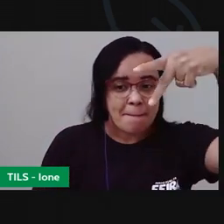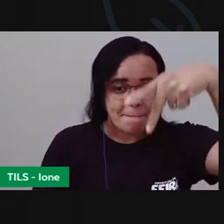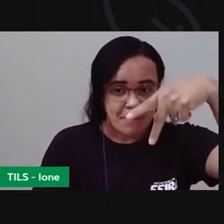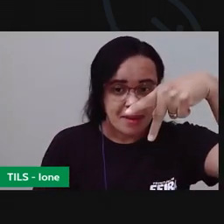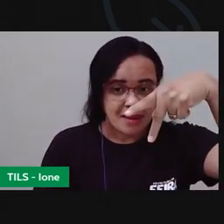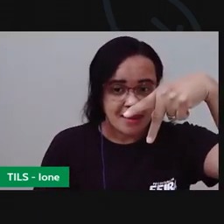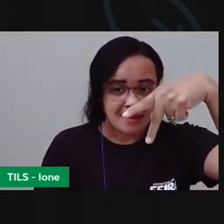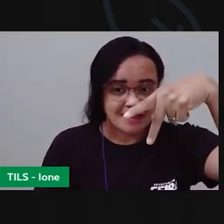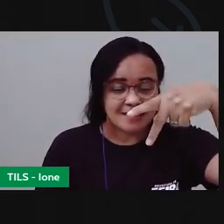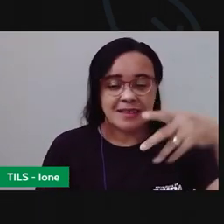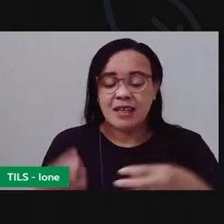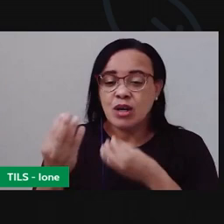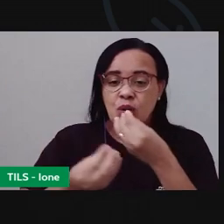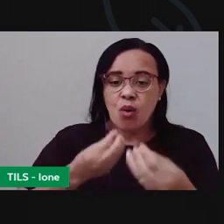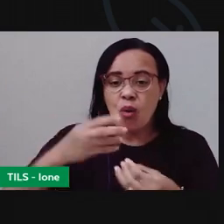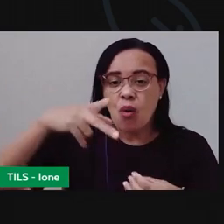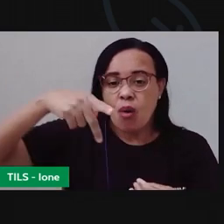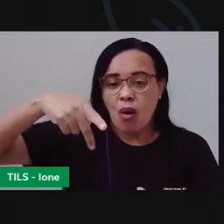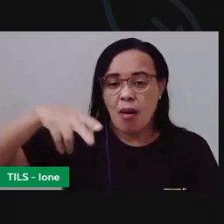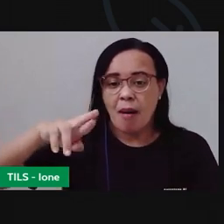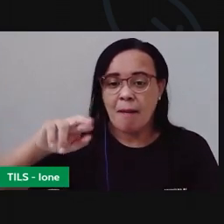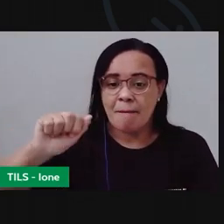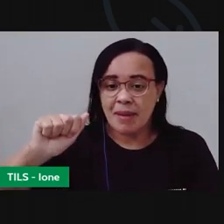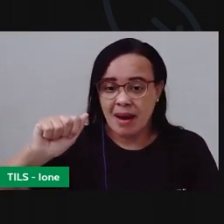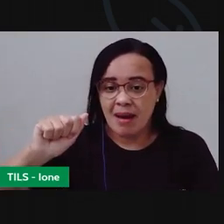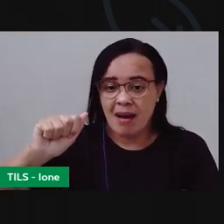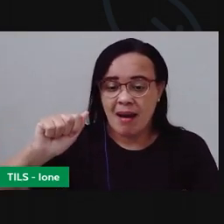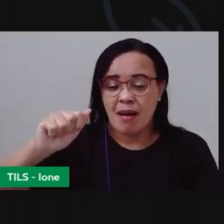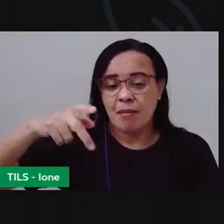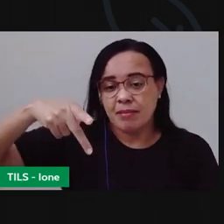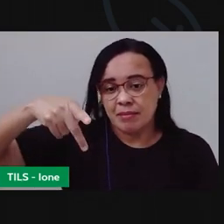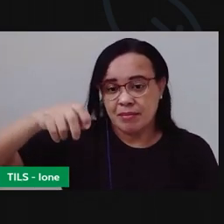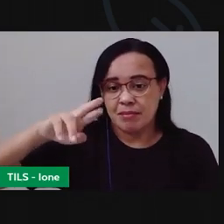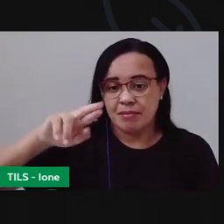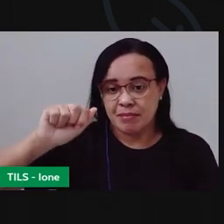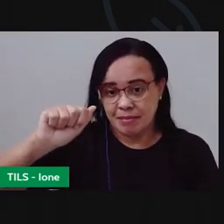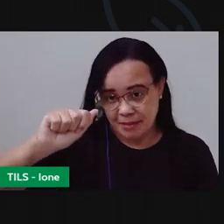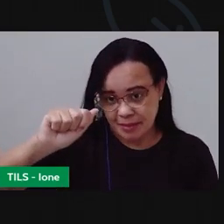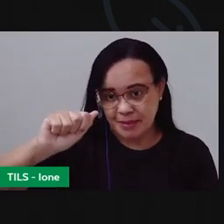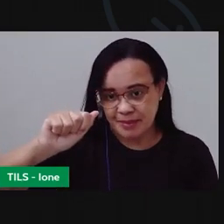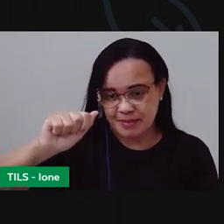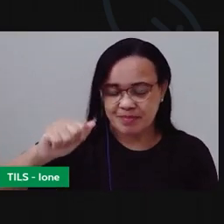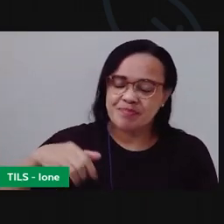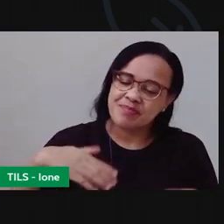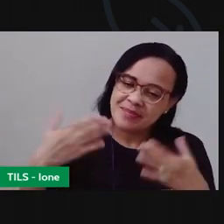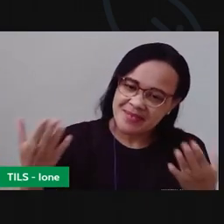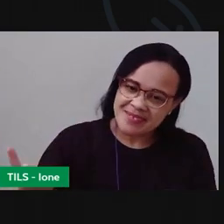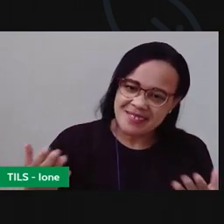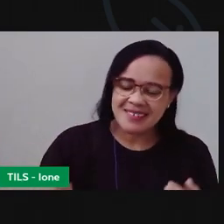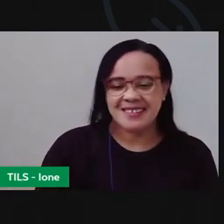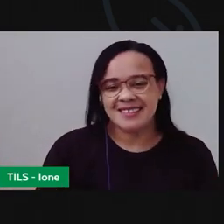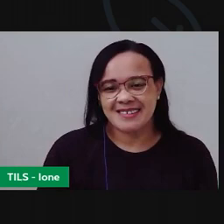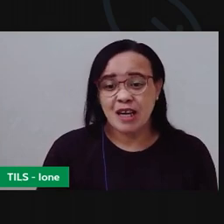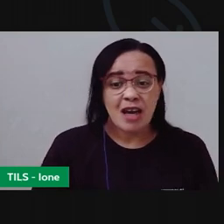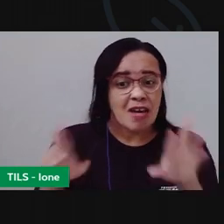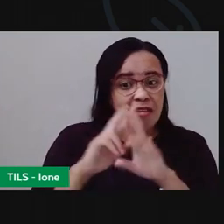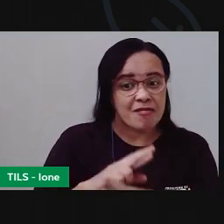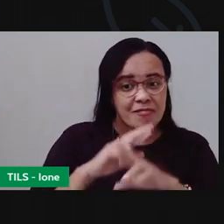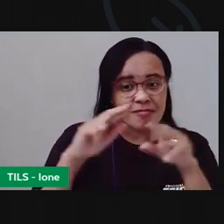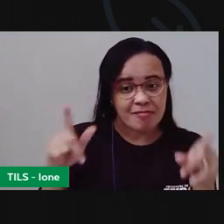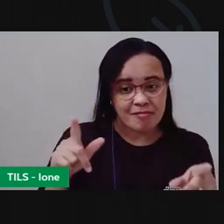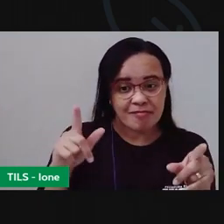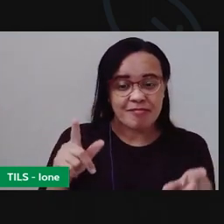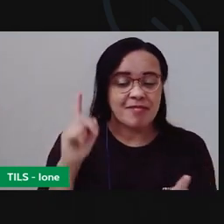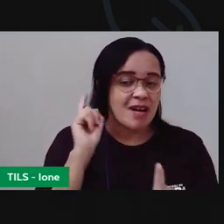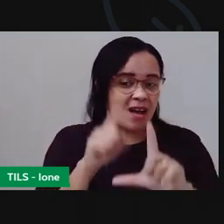som pra ó para entrar a hora som que é Diferente de